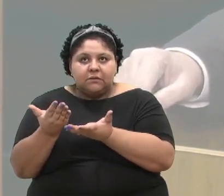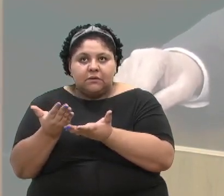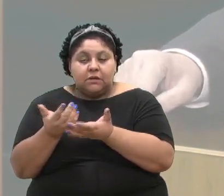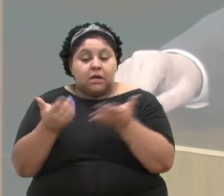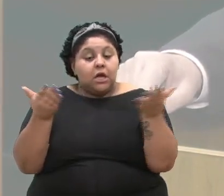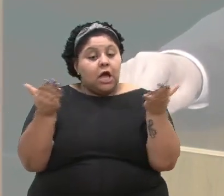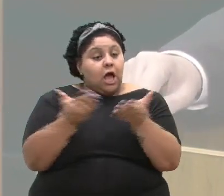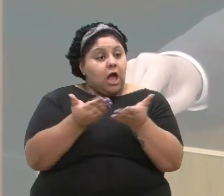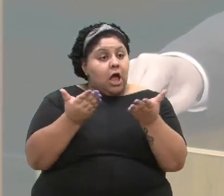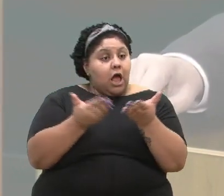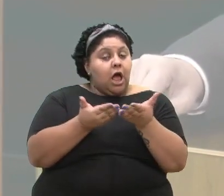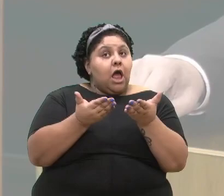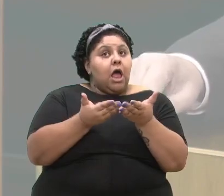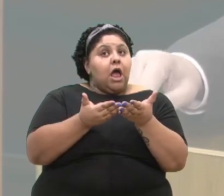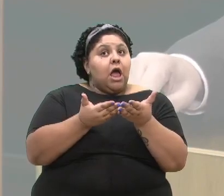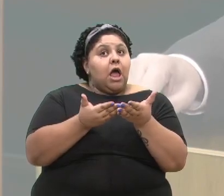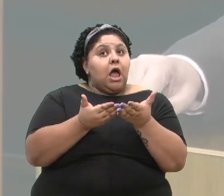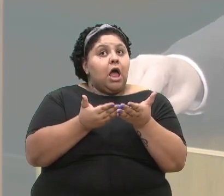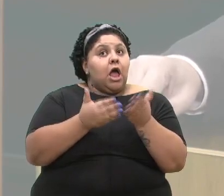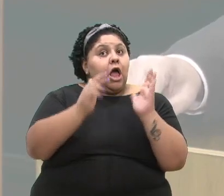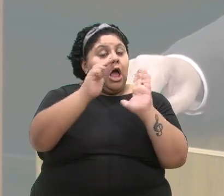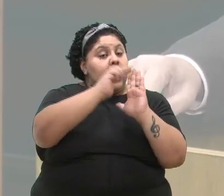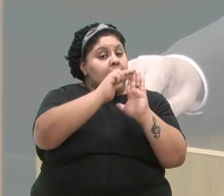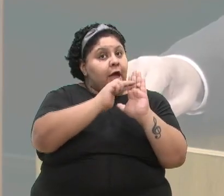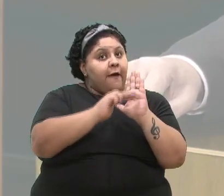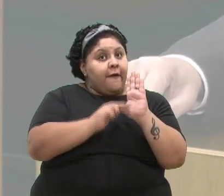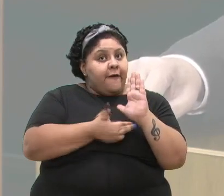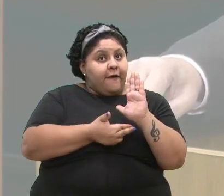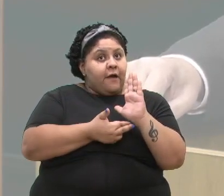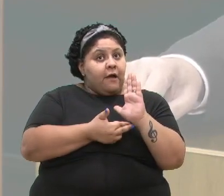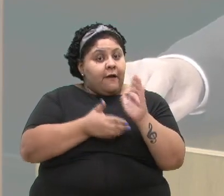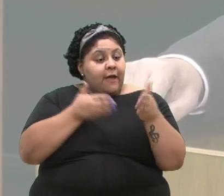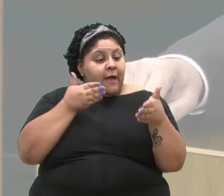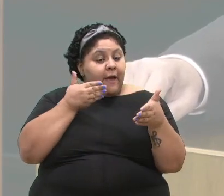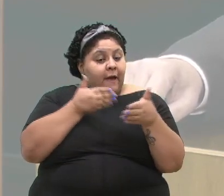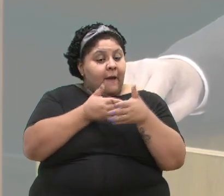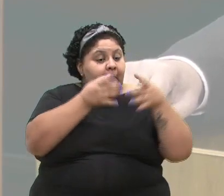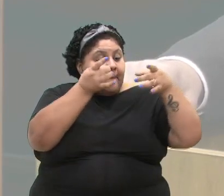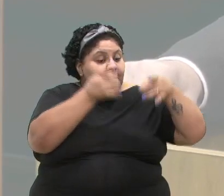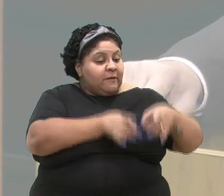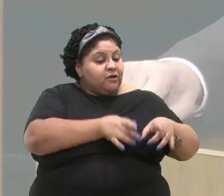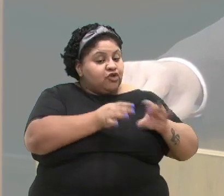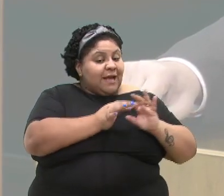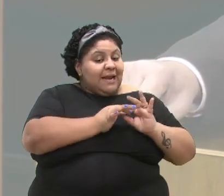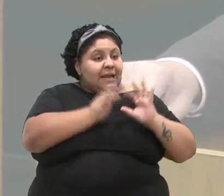Agora mais essa regulamentação que vai afetar a liberdade.